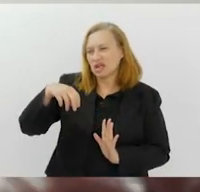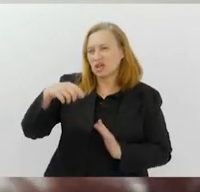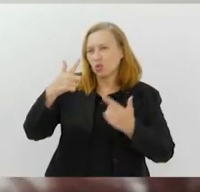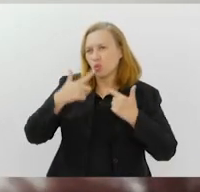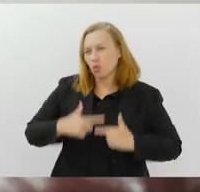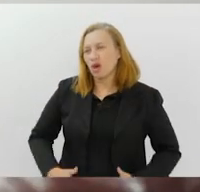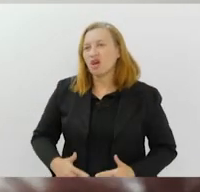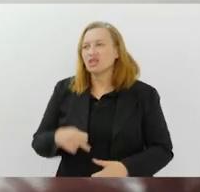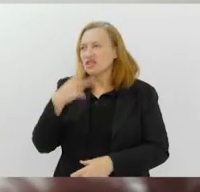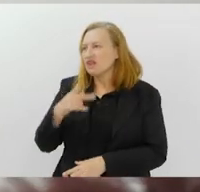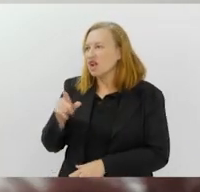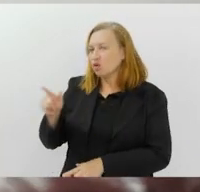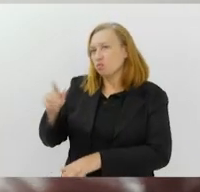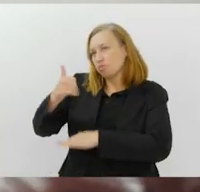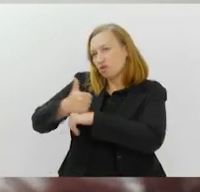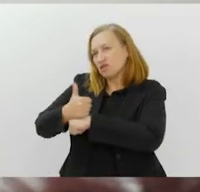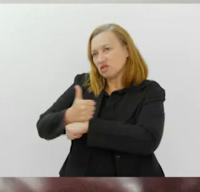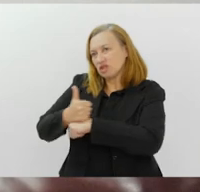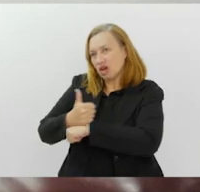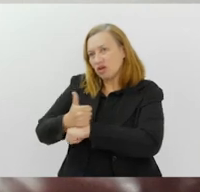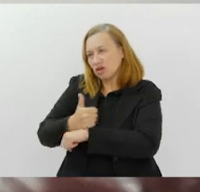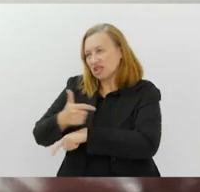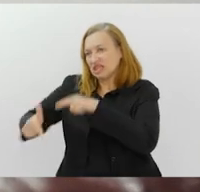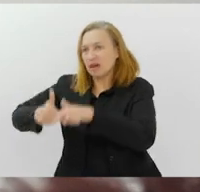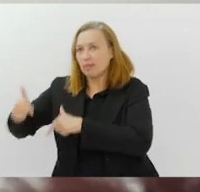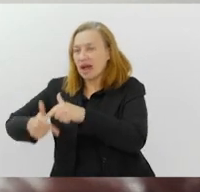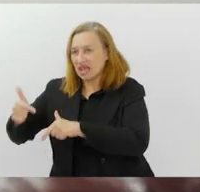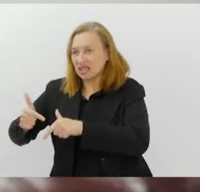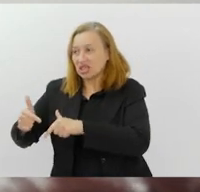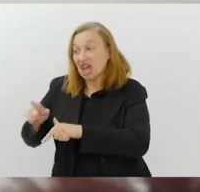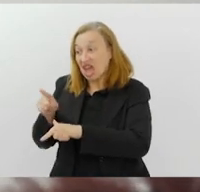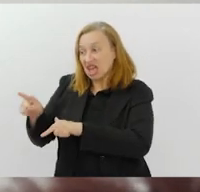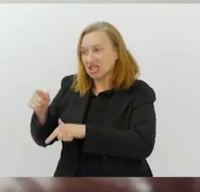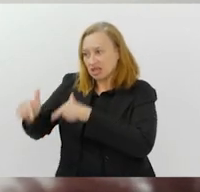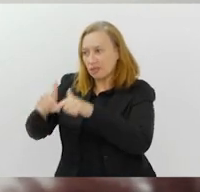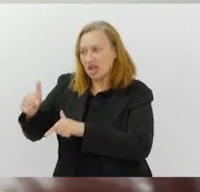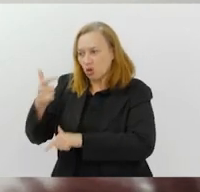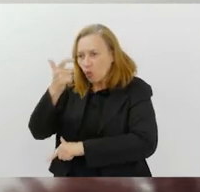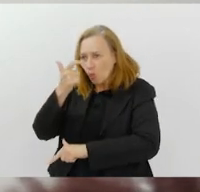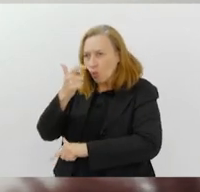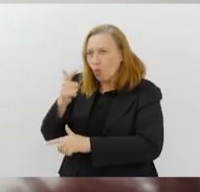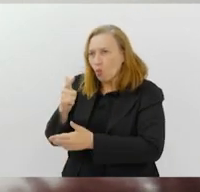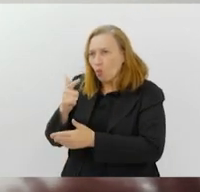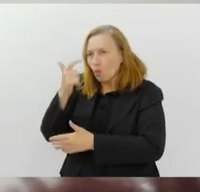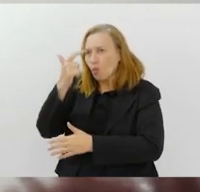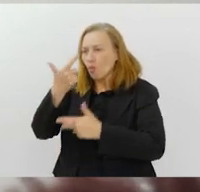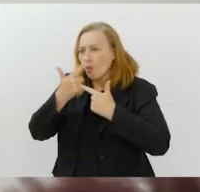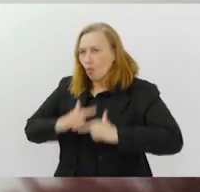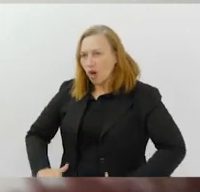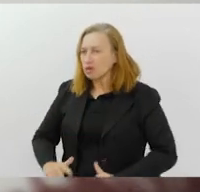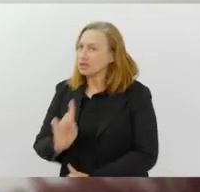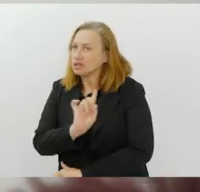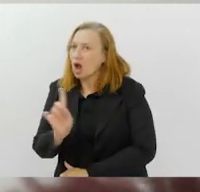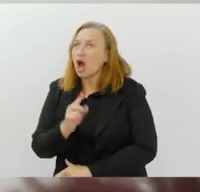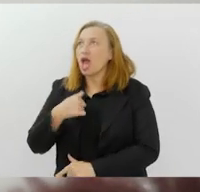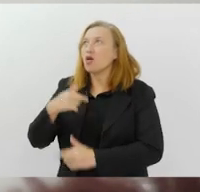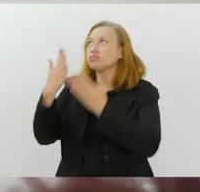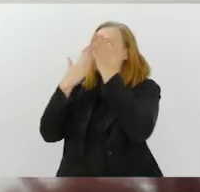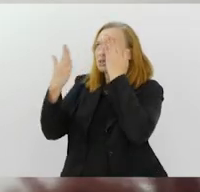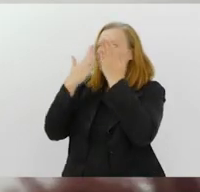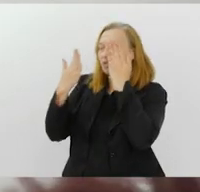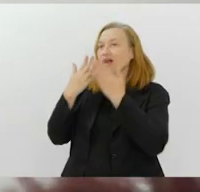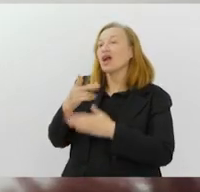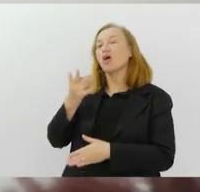profissional que tá ali atuando ele vai atuar com neutralidade a gente tem que pensar e eu enquanto psicóloga acho importante